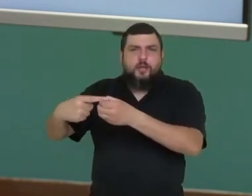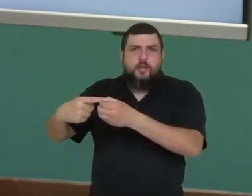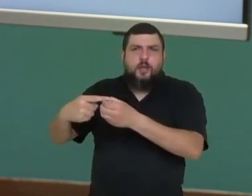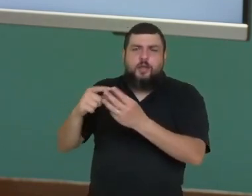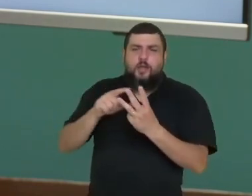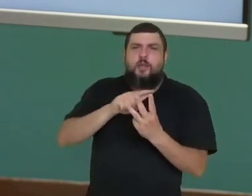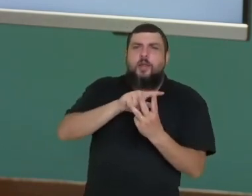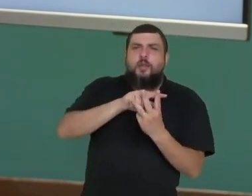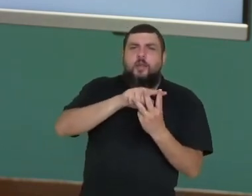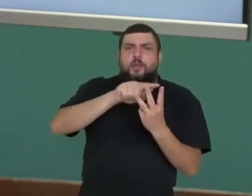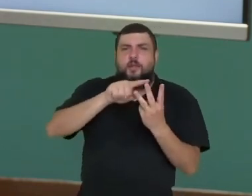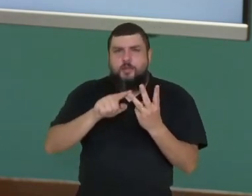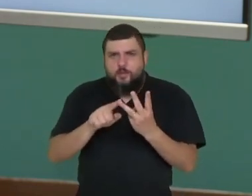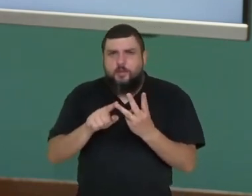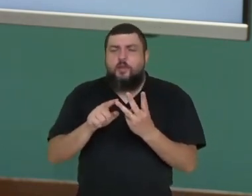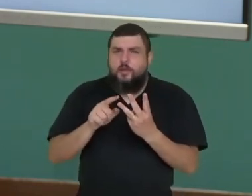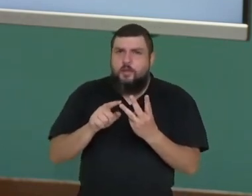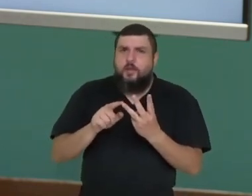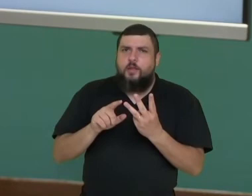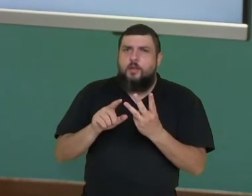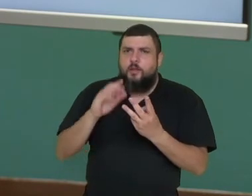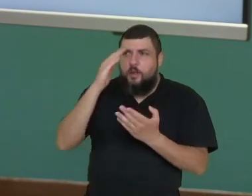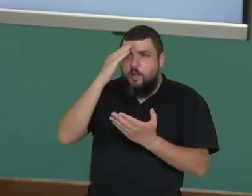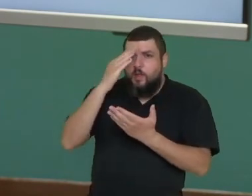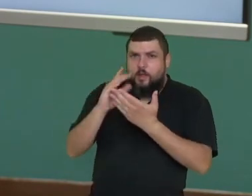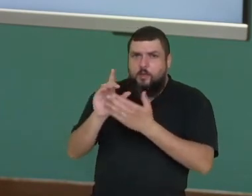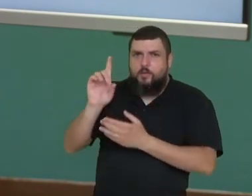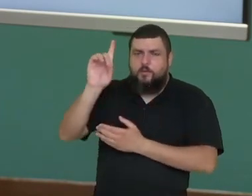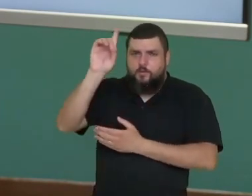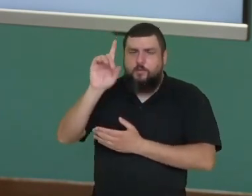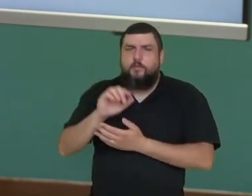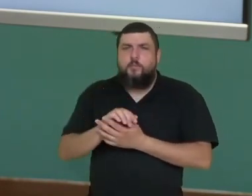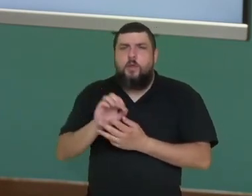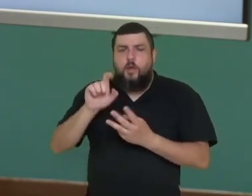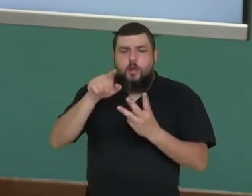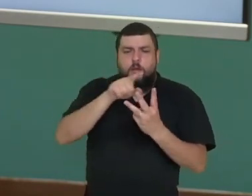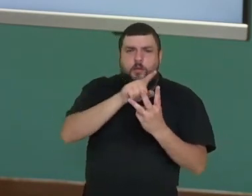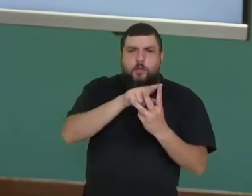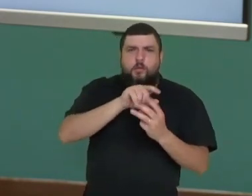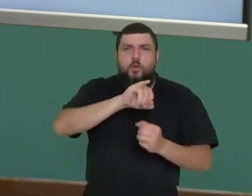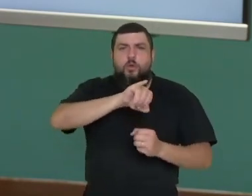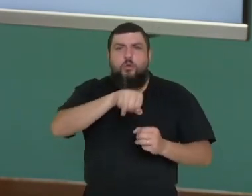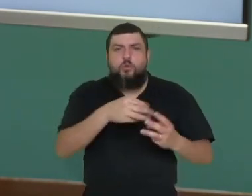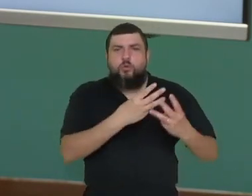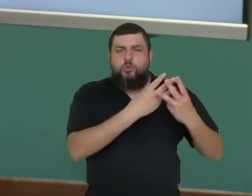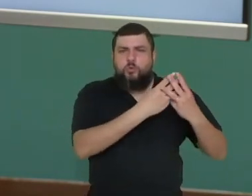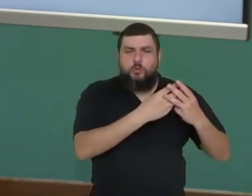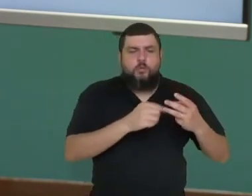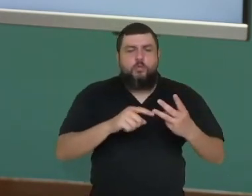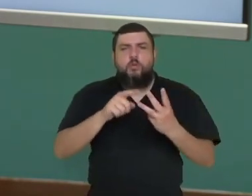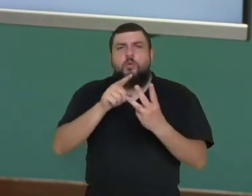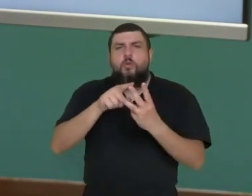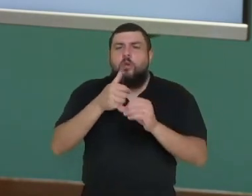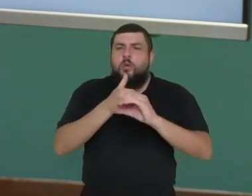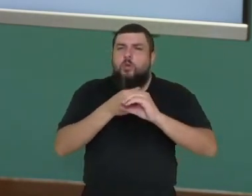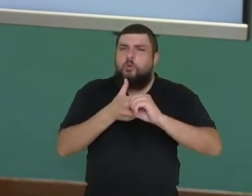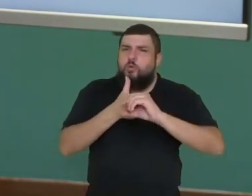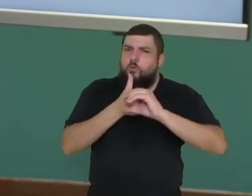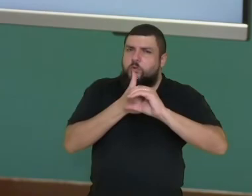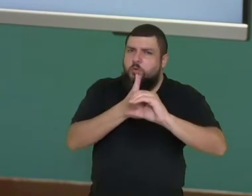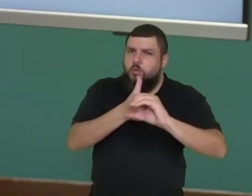3 religiões monoteístas, aí sim, né, principais do mundo, seria o judaísmo, o cristianismo e o